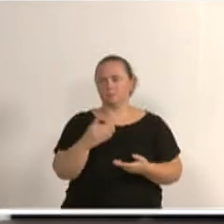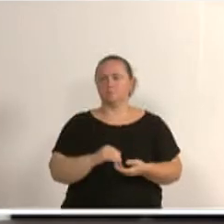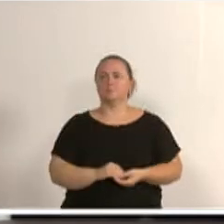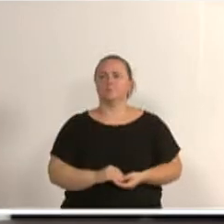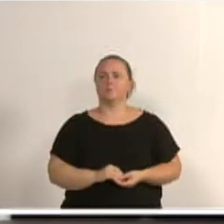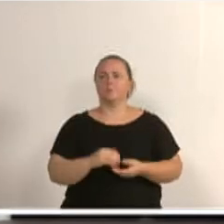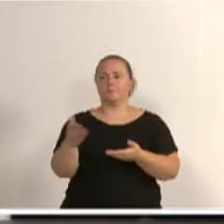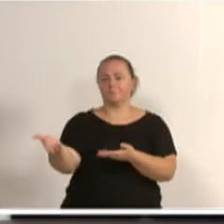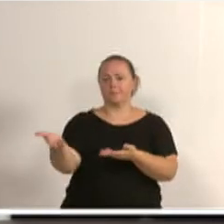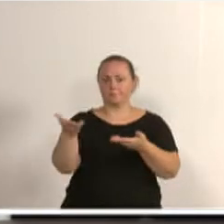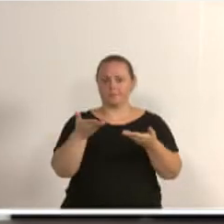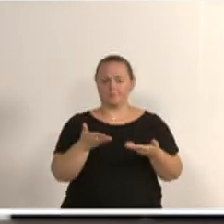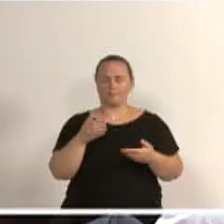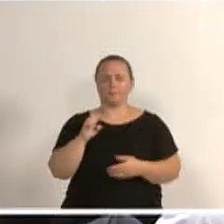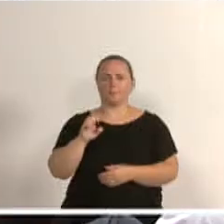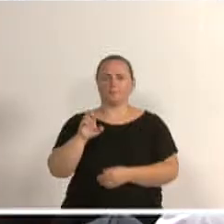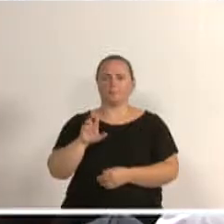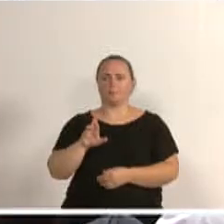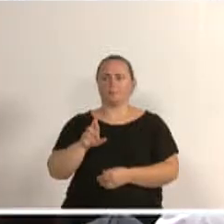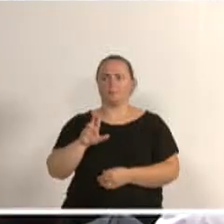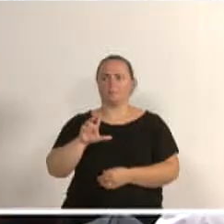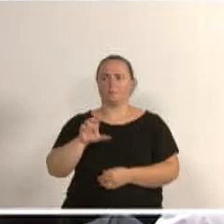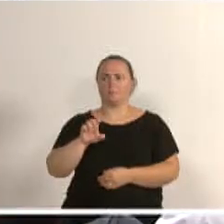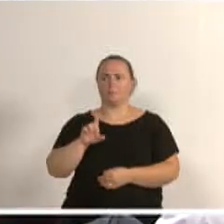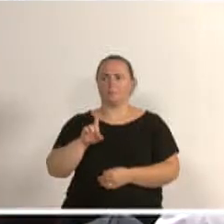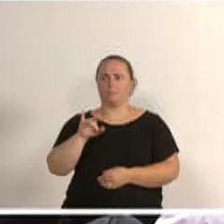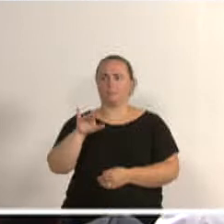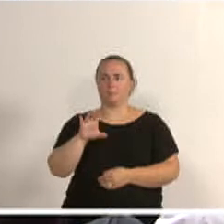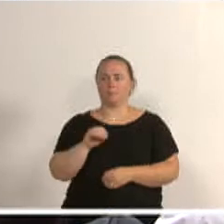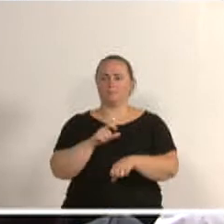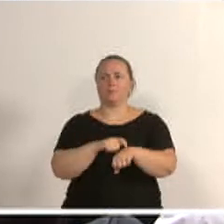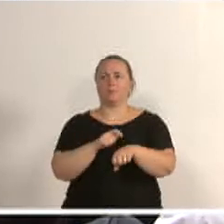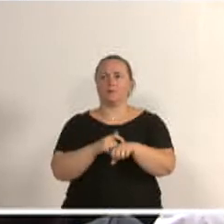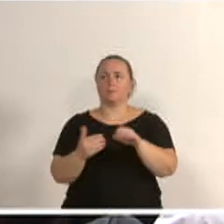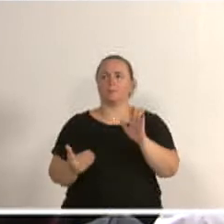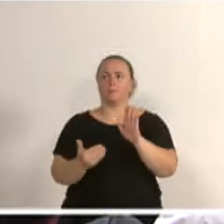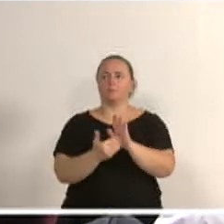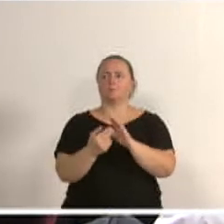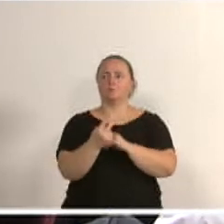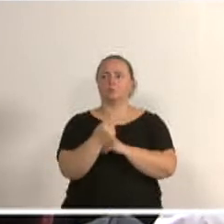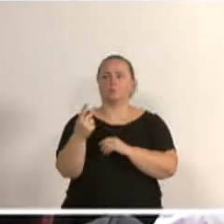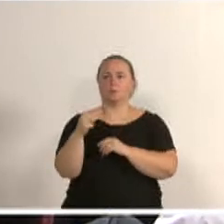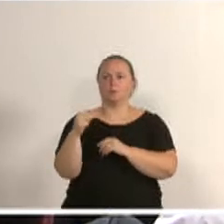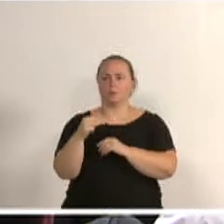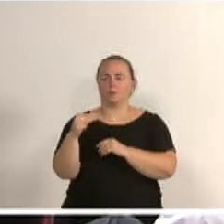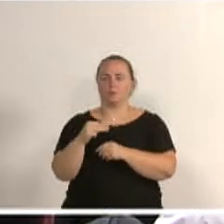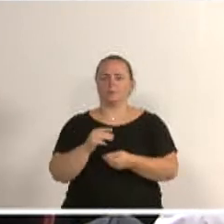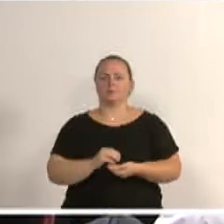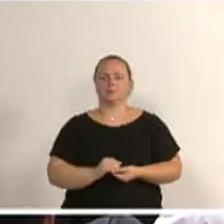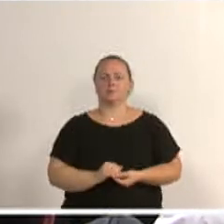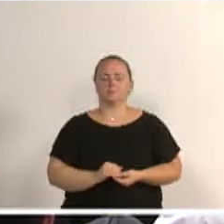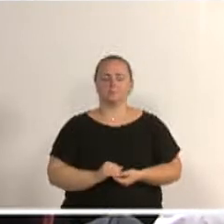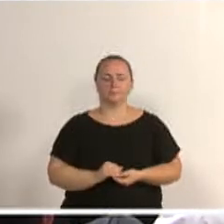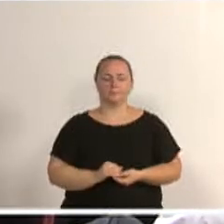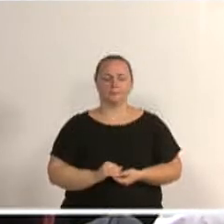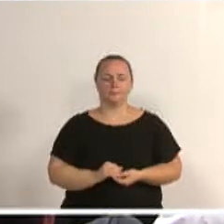agora o senhor Elédio Pering para fazer uso da palavra pelo tempo de até 2 minutos.